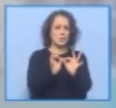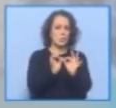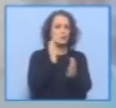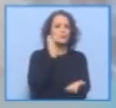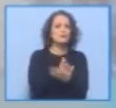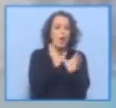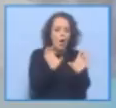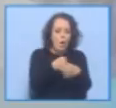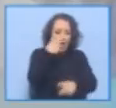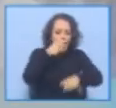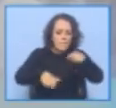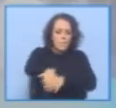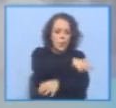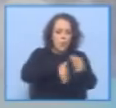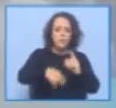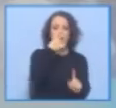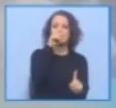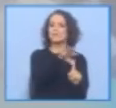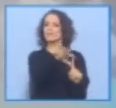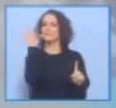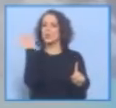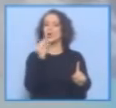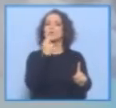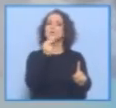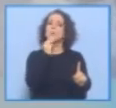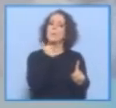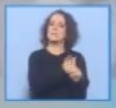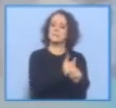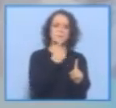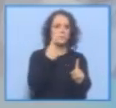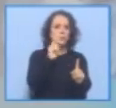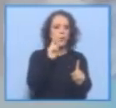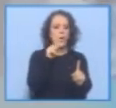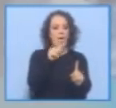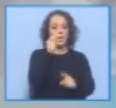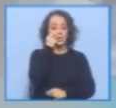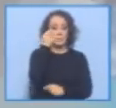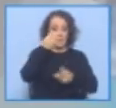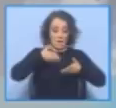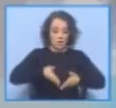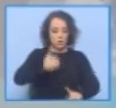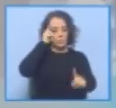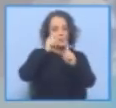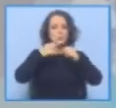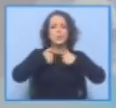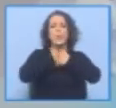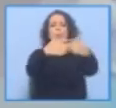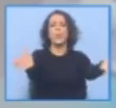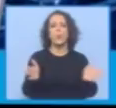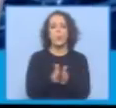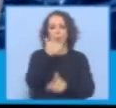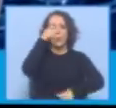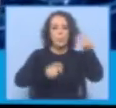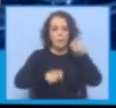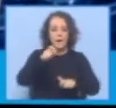para aquele povo eleito, povo escolhido do judaísmo, mas que este menino nasceu para toda a humanidade.